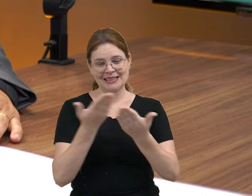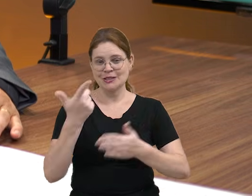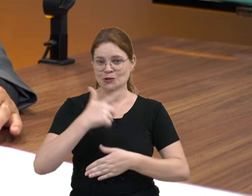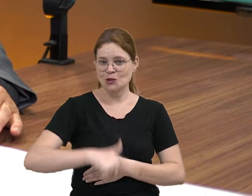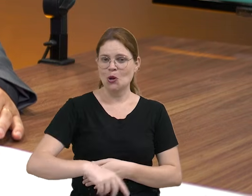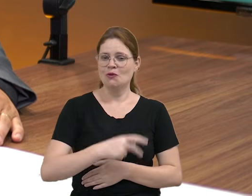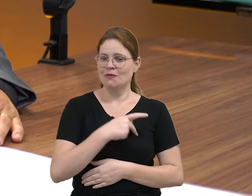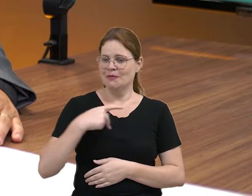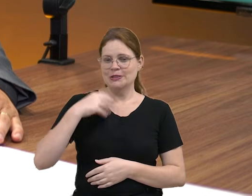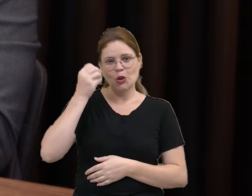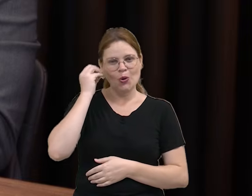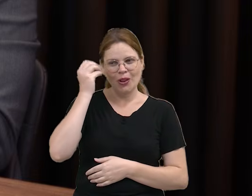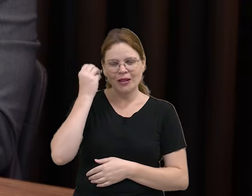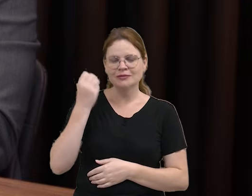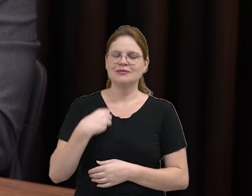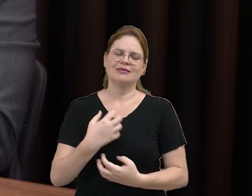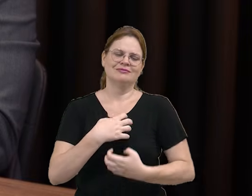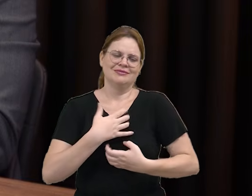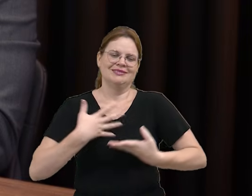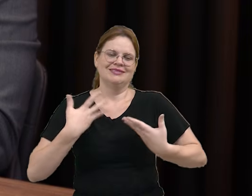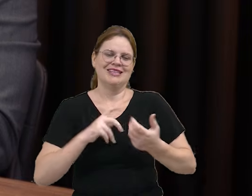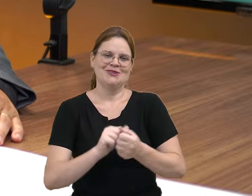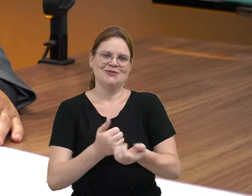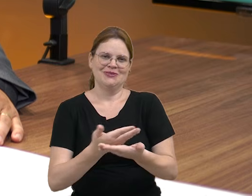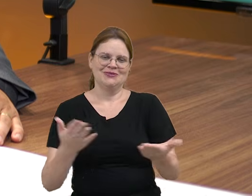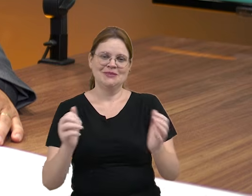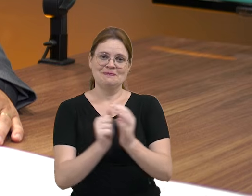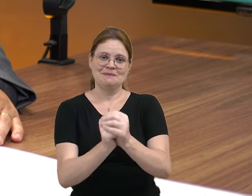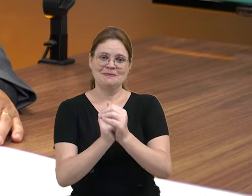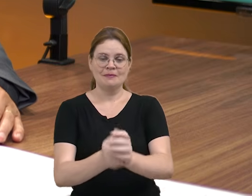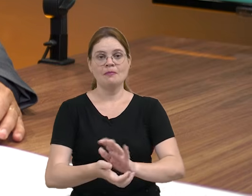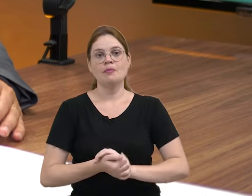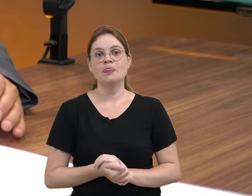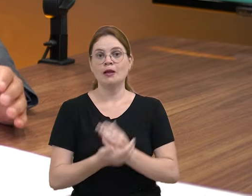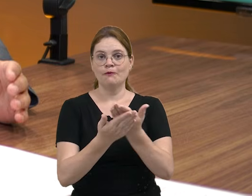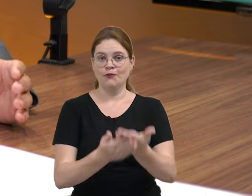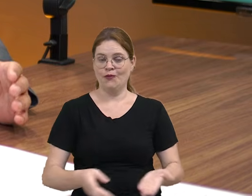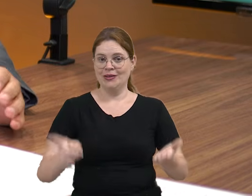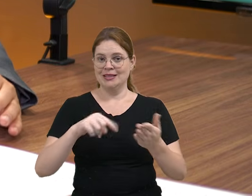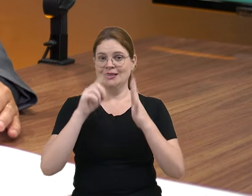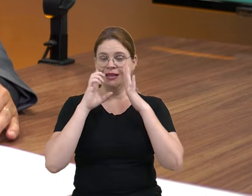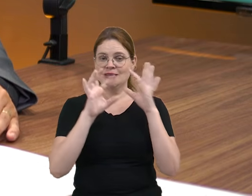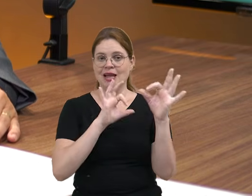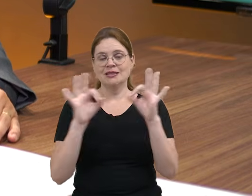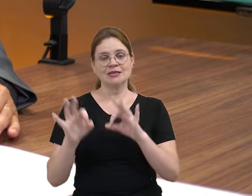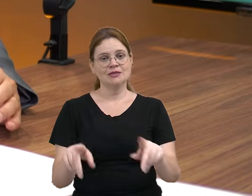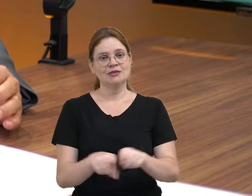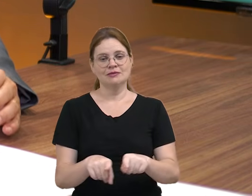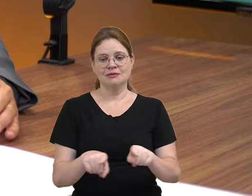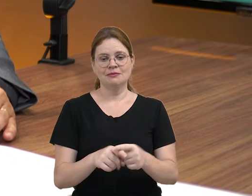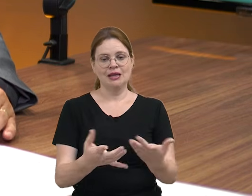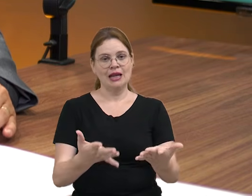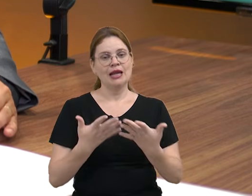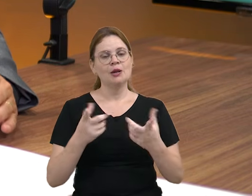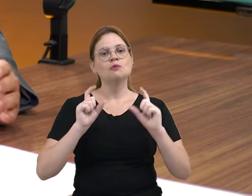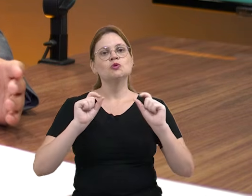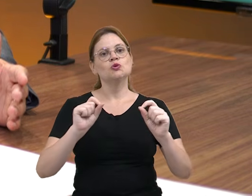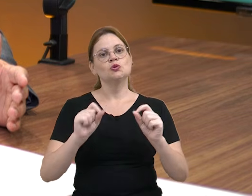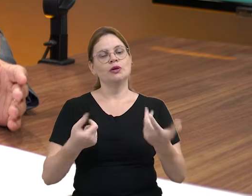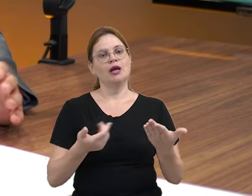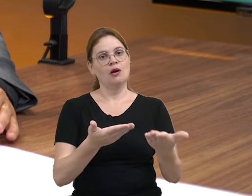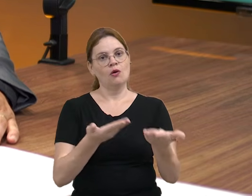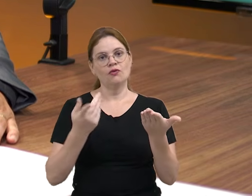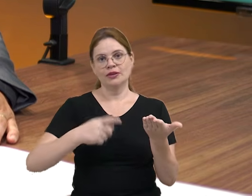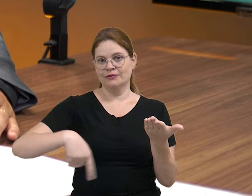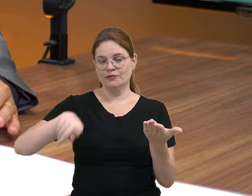a participação, pastor Orlando. Alegria poder contribuir. Amém. E aos que nos assistem, nós queremos